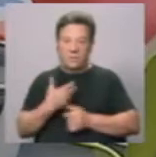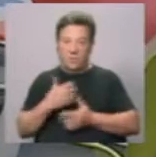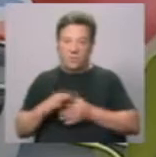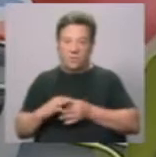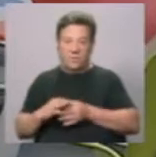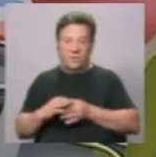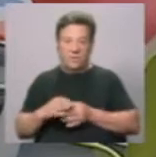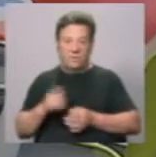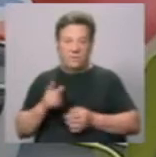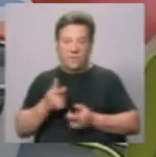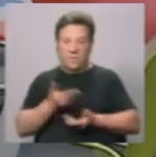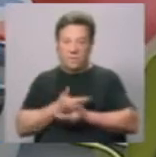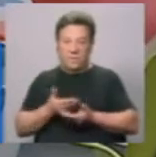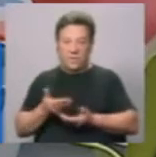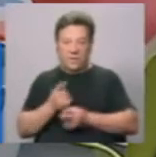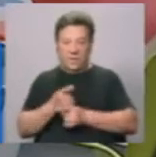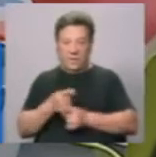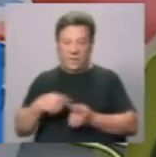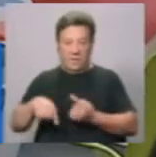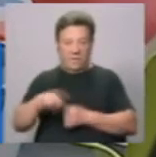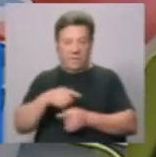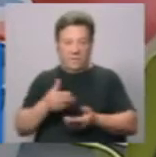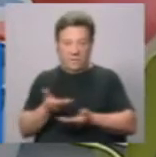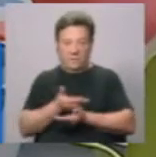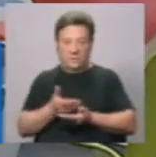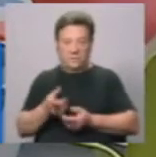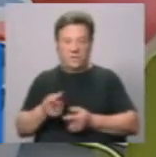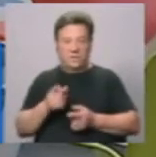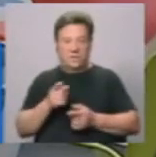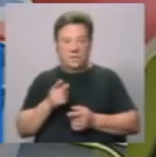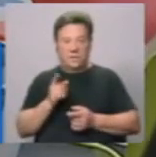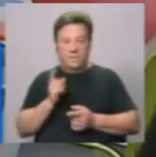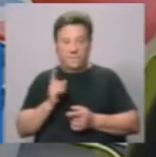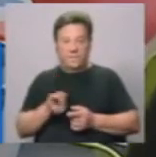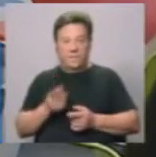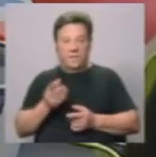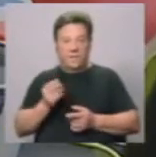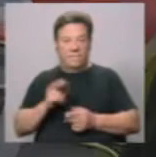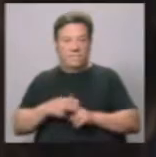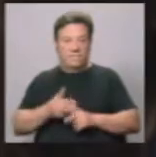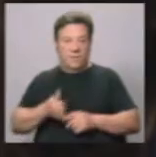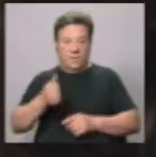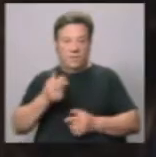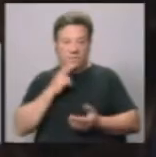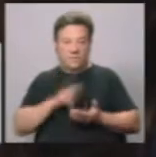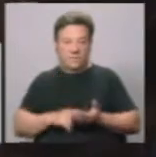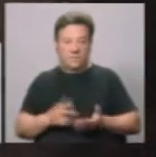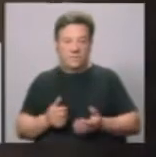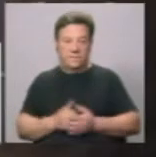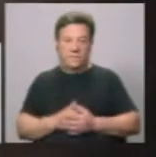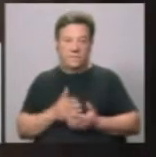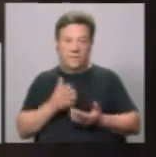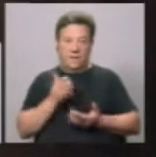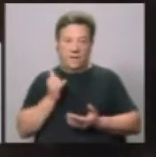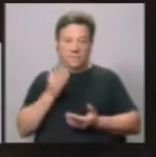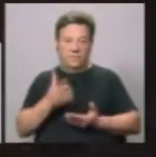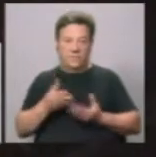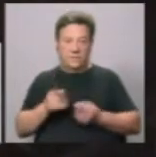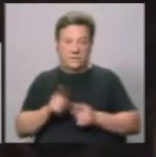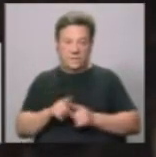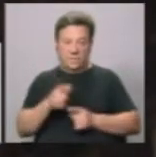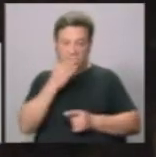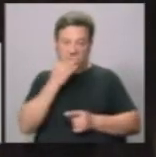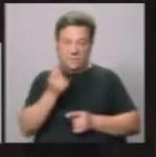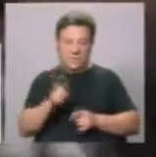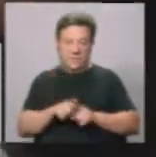colaborativo e de partilha entre eles mesmo é muito melhor, sem dúvida. Há 21 salas